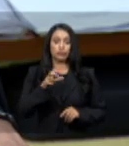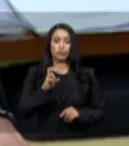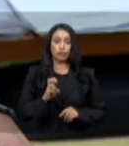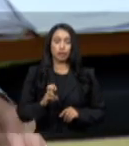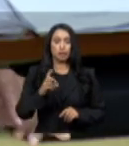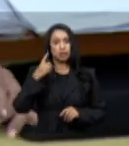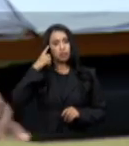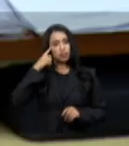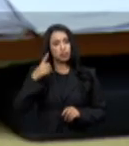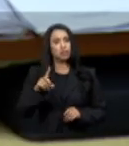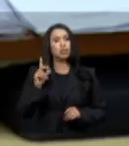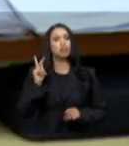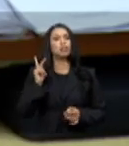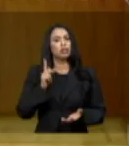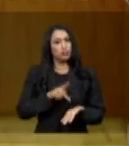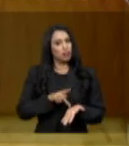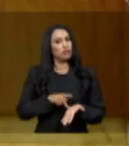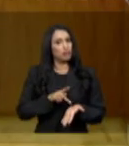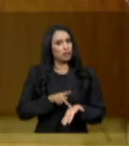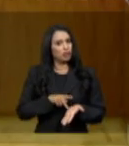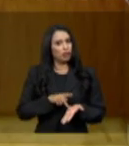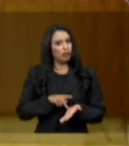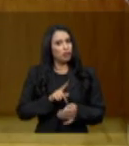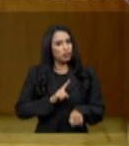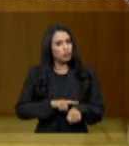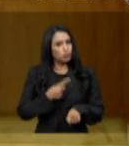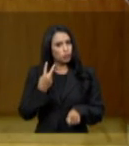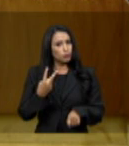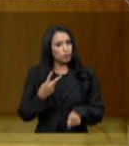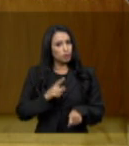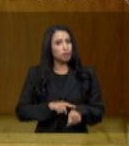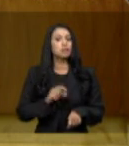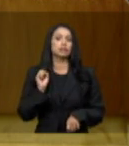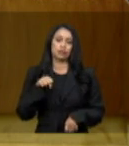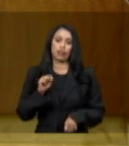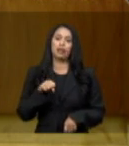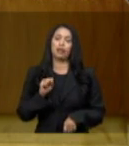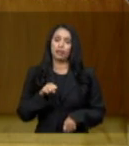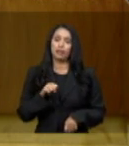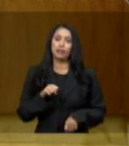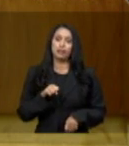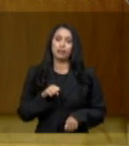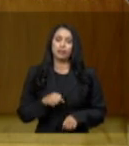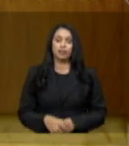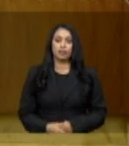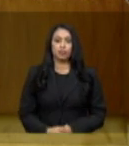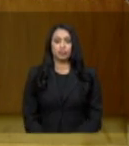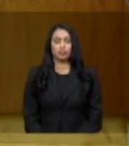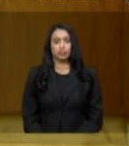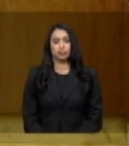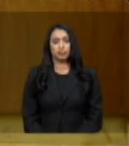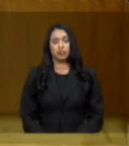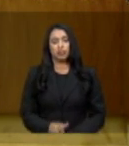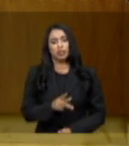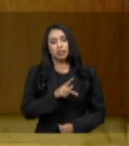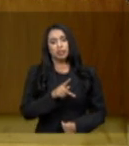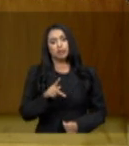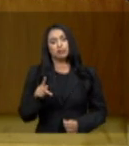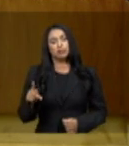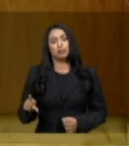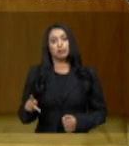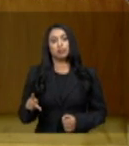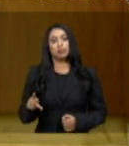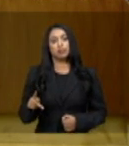que dizer a verdadeira será a sessão às 14horas presencial e e agora presidente